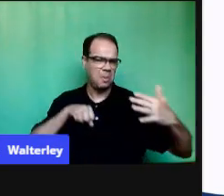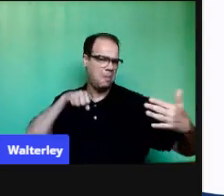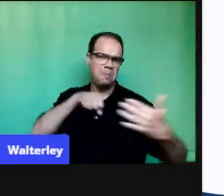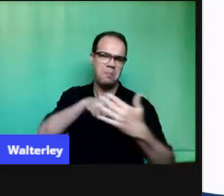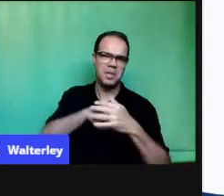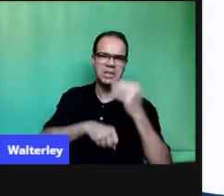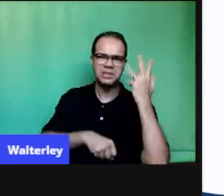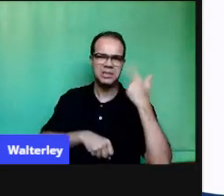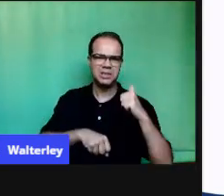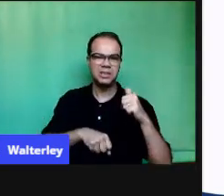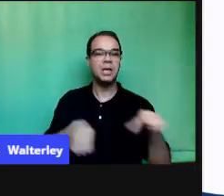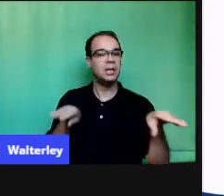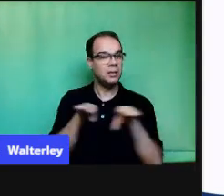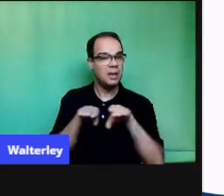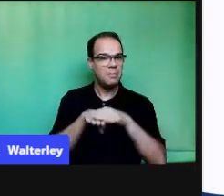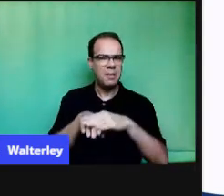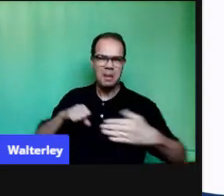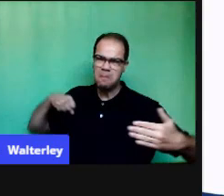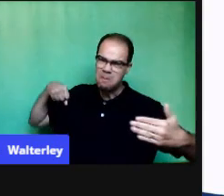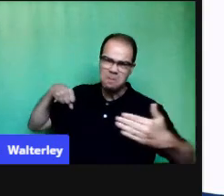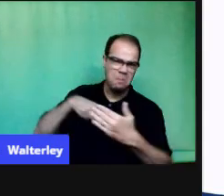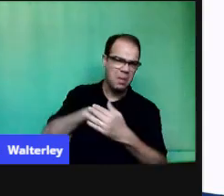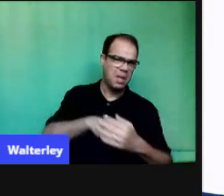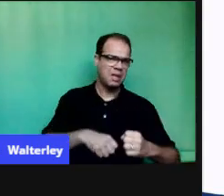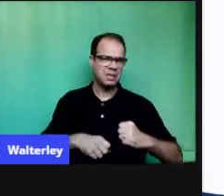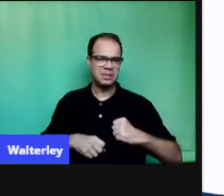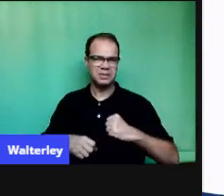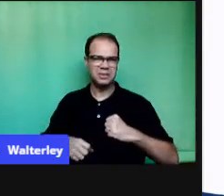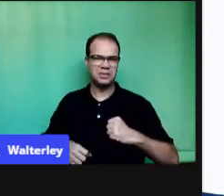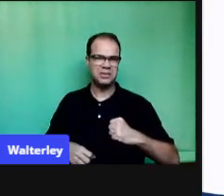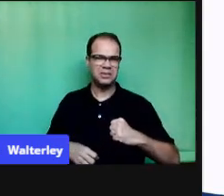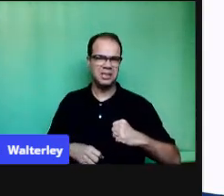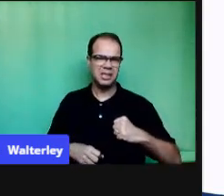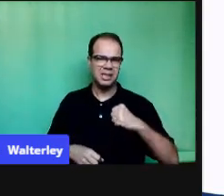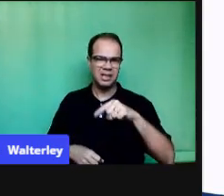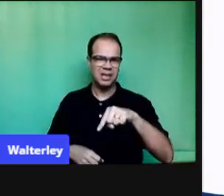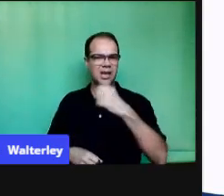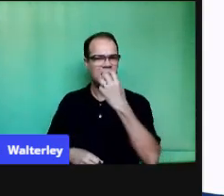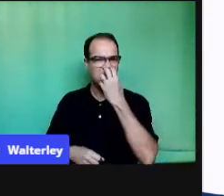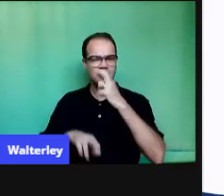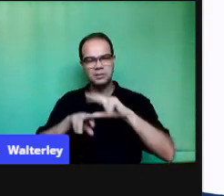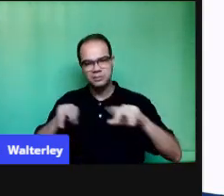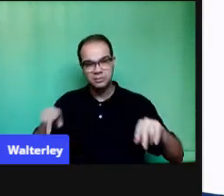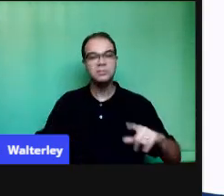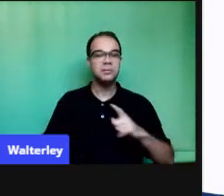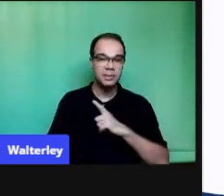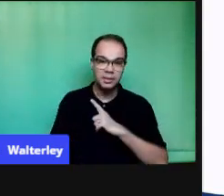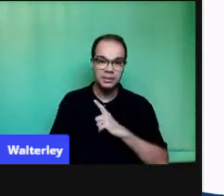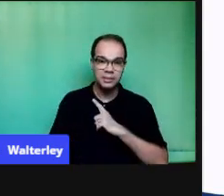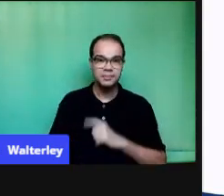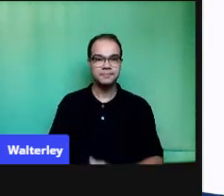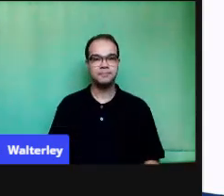indicador. Eu até sugiro a vocês que sempre fiquem de olho, principalmente nas classes mais